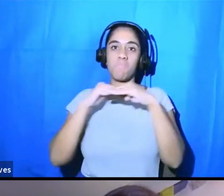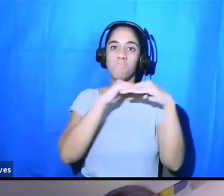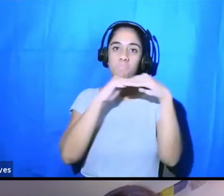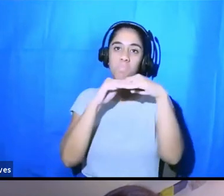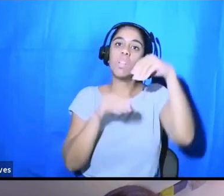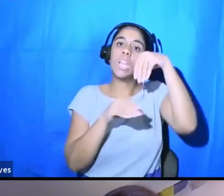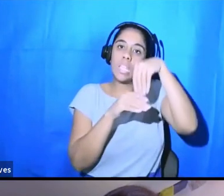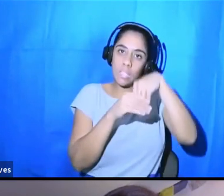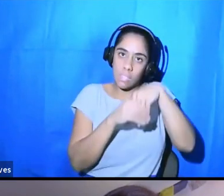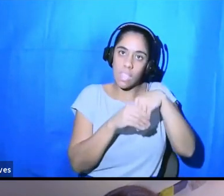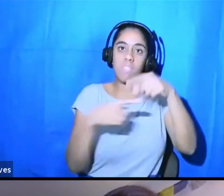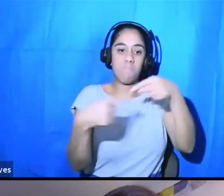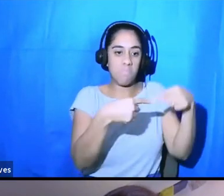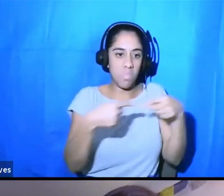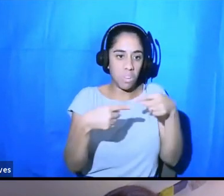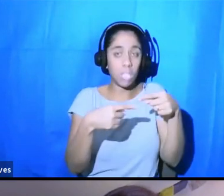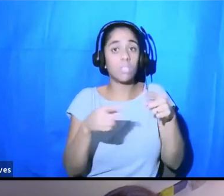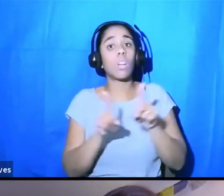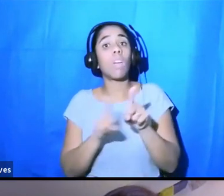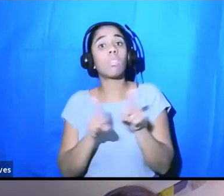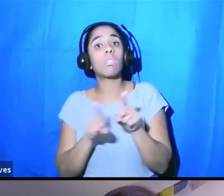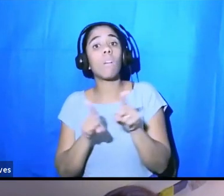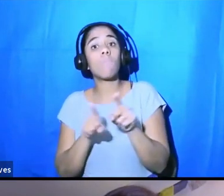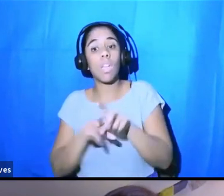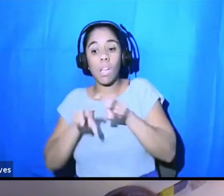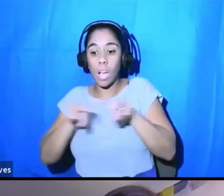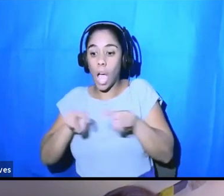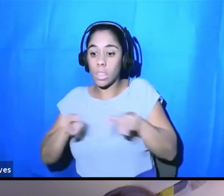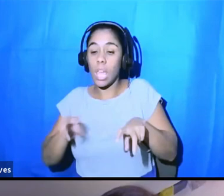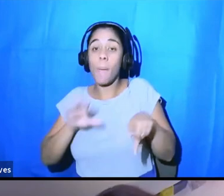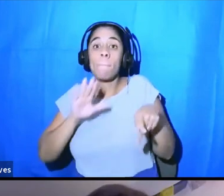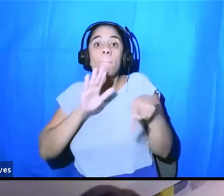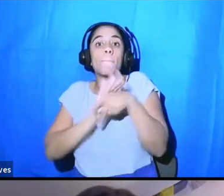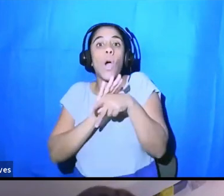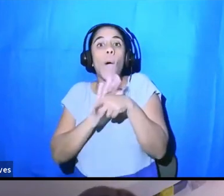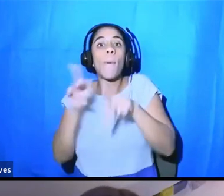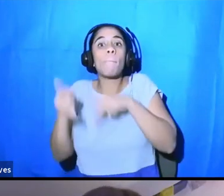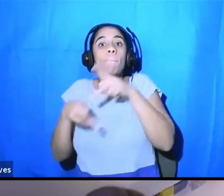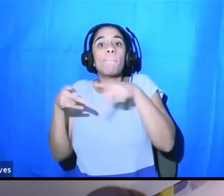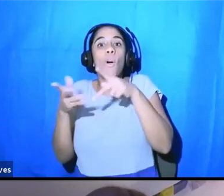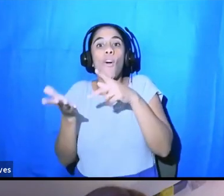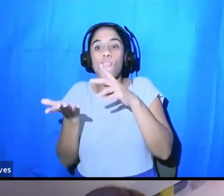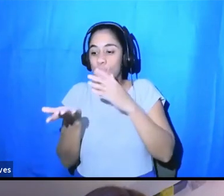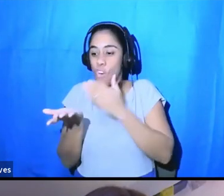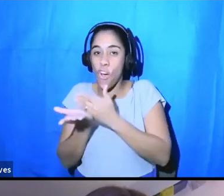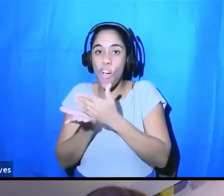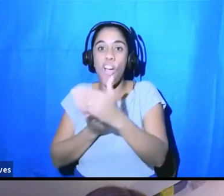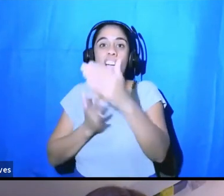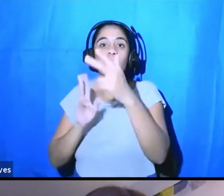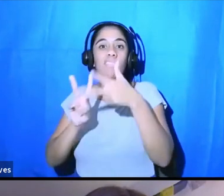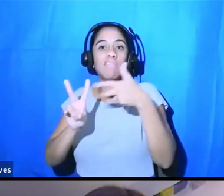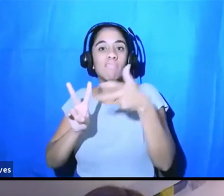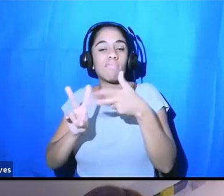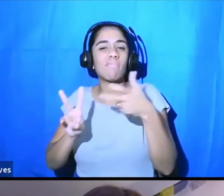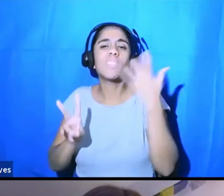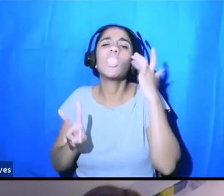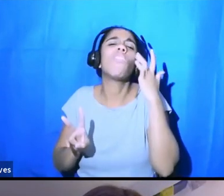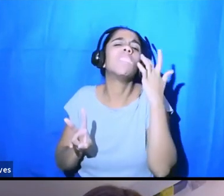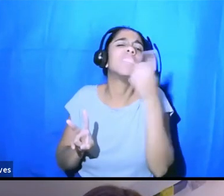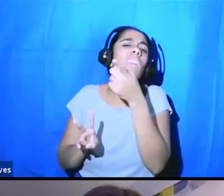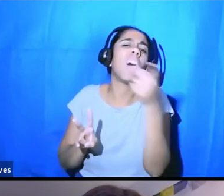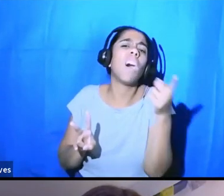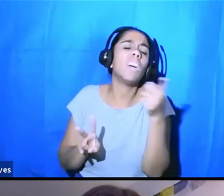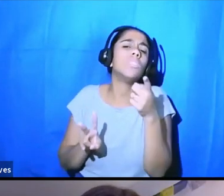originários enfim como que essas como você enxerga essa diferença no tratamento de fato desse período que os dois países